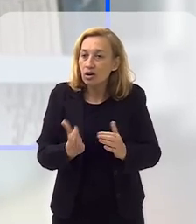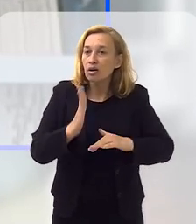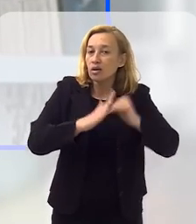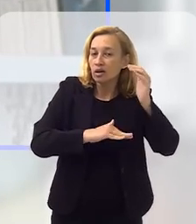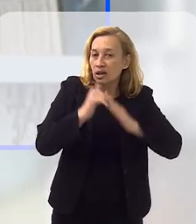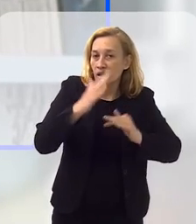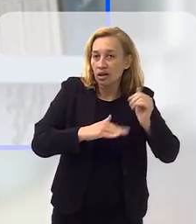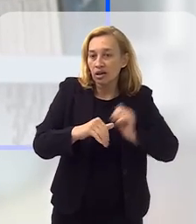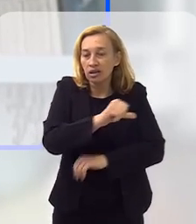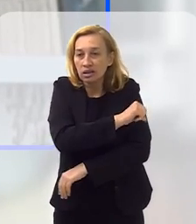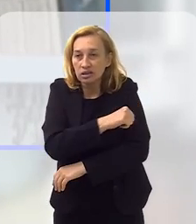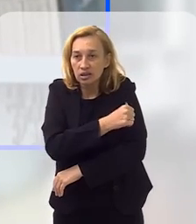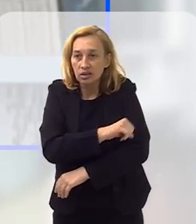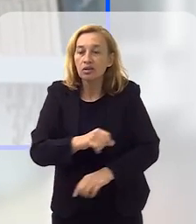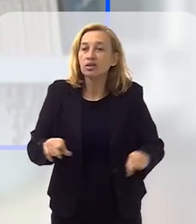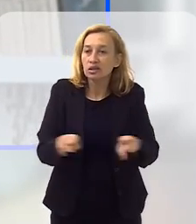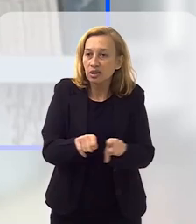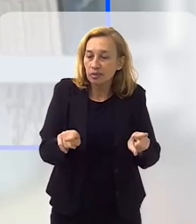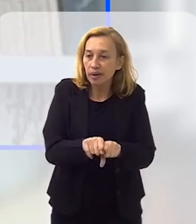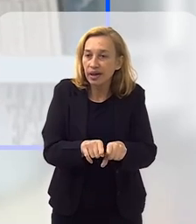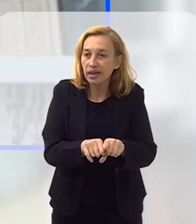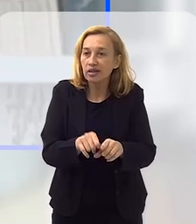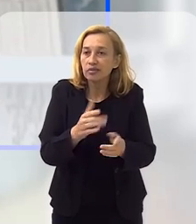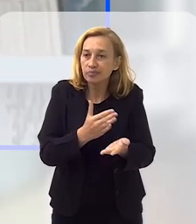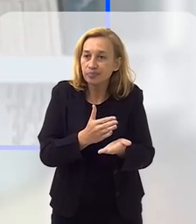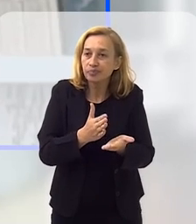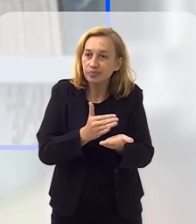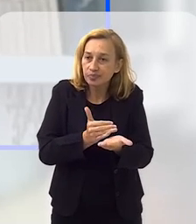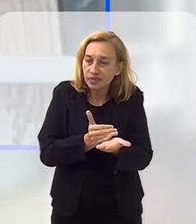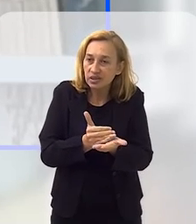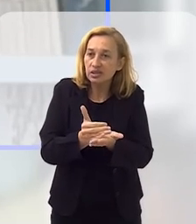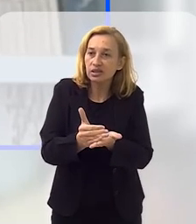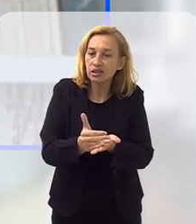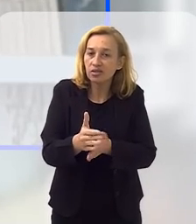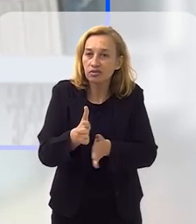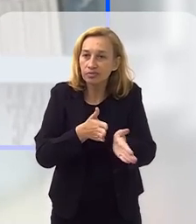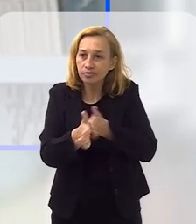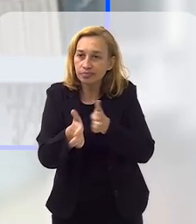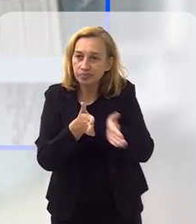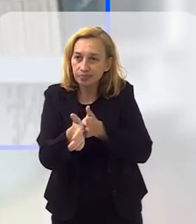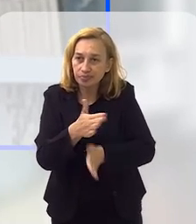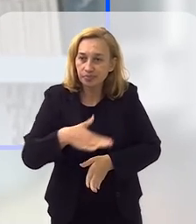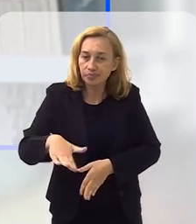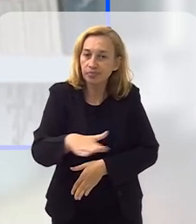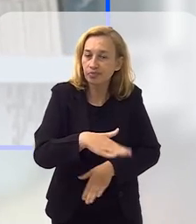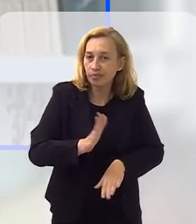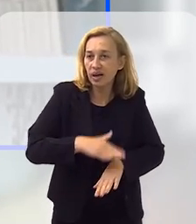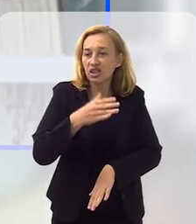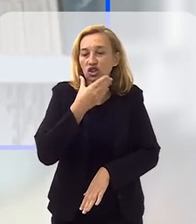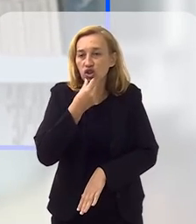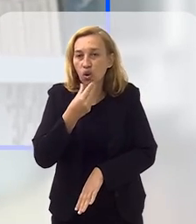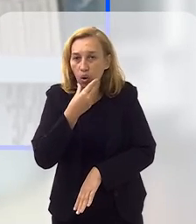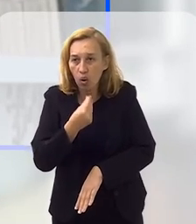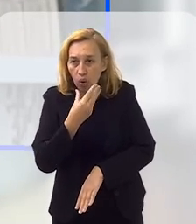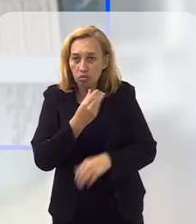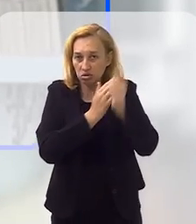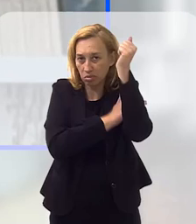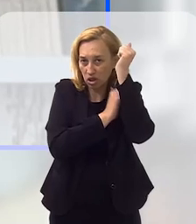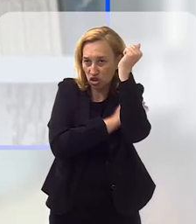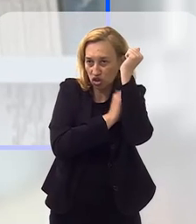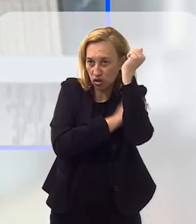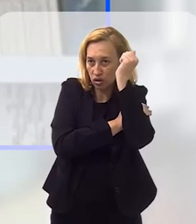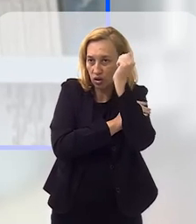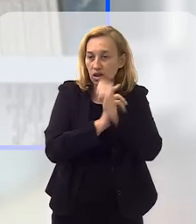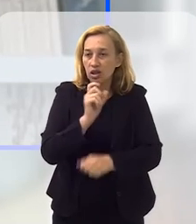como profissional da saúde, e depois como uma pioneira do acesso, um ambiente masculinizado, machista